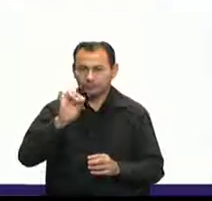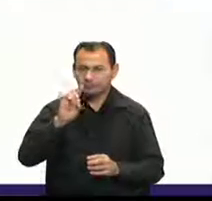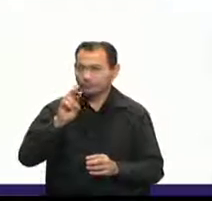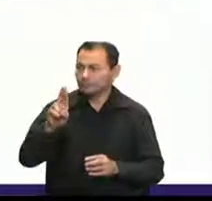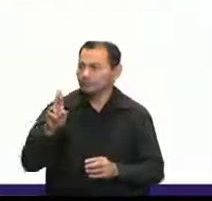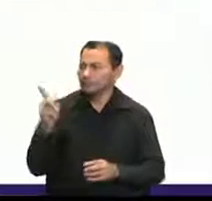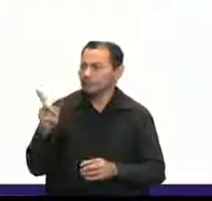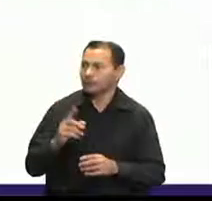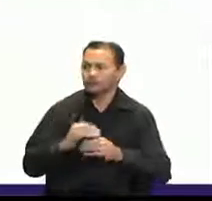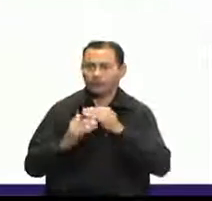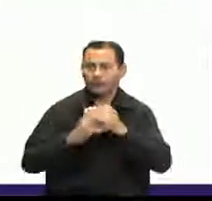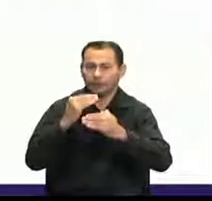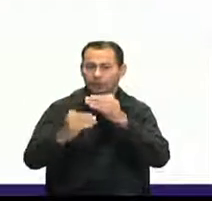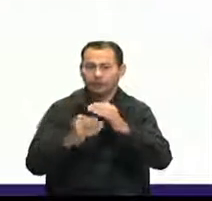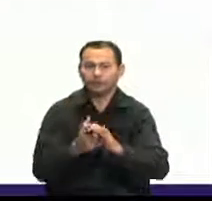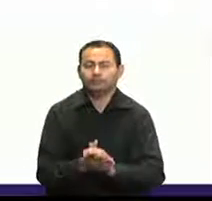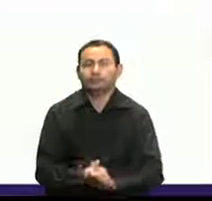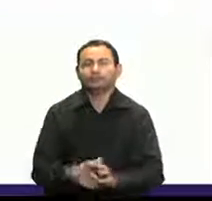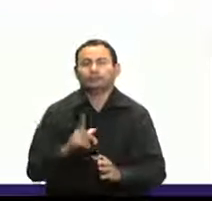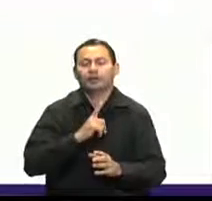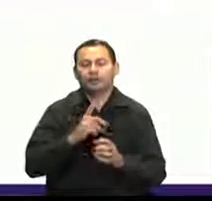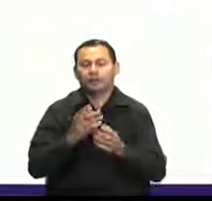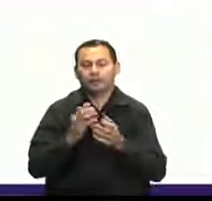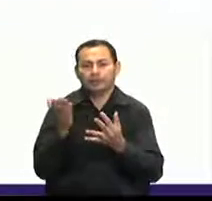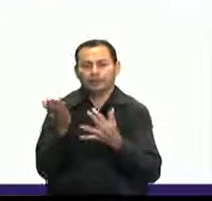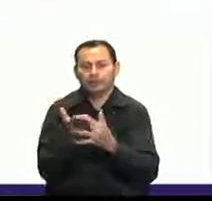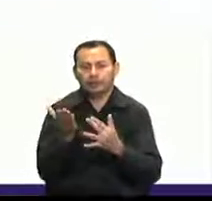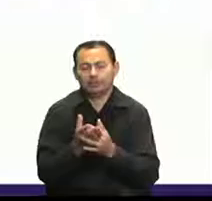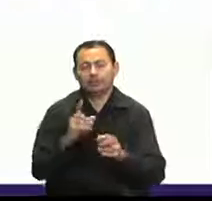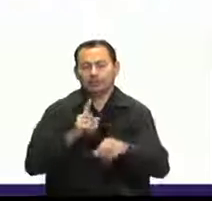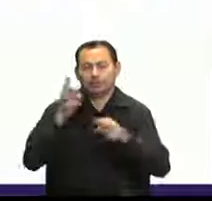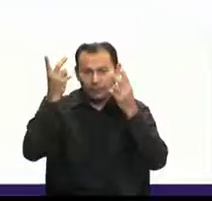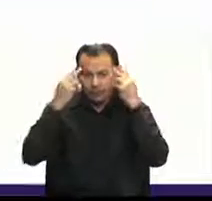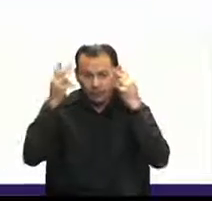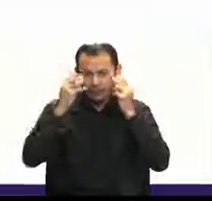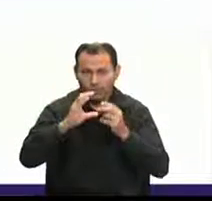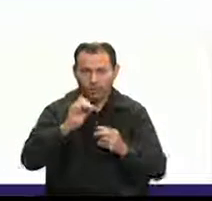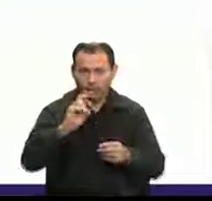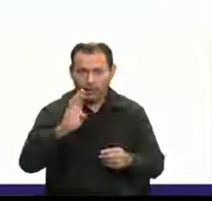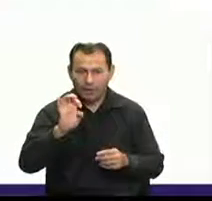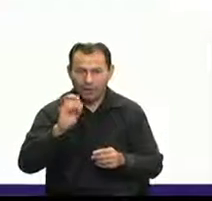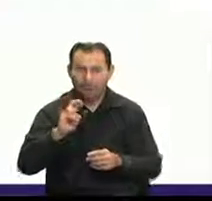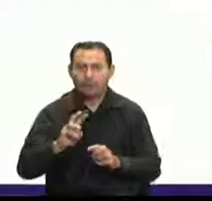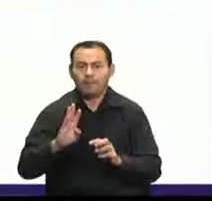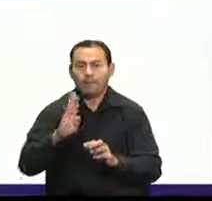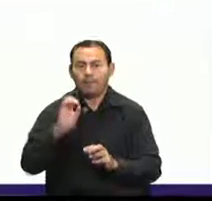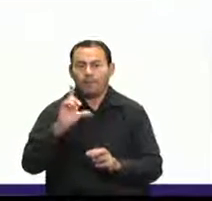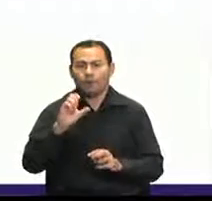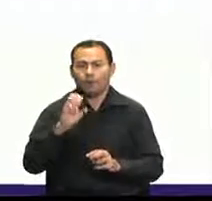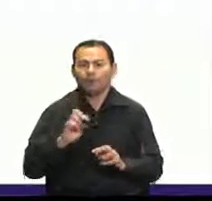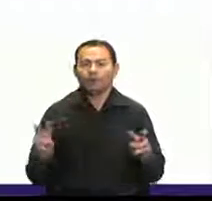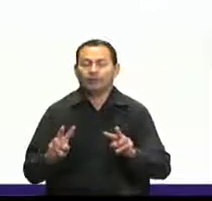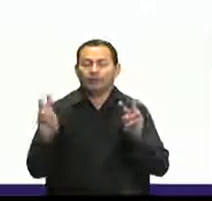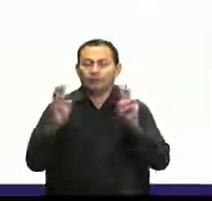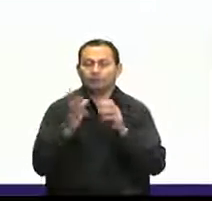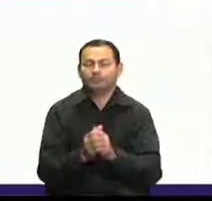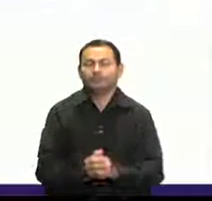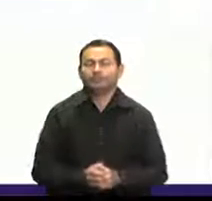nesse processo eu vou ter uma intermediadora normalmente a corretora bolsa de valores para